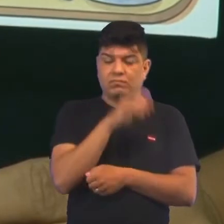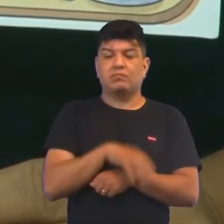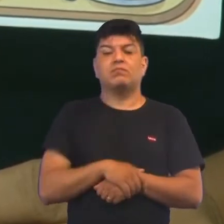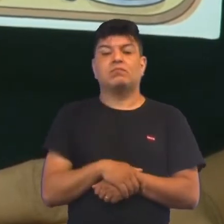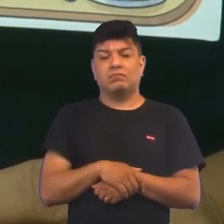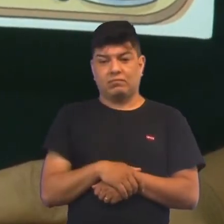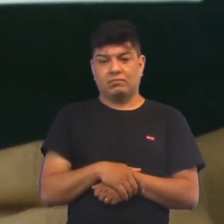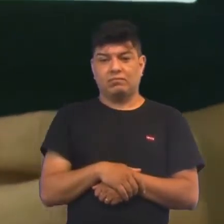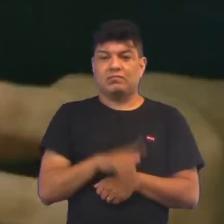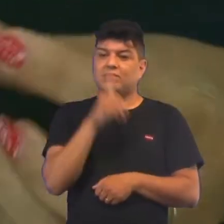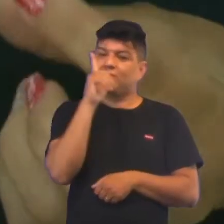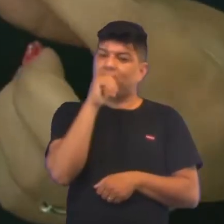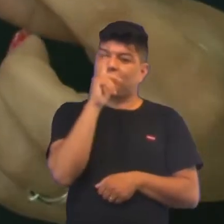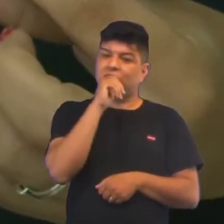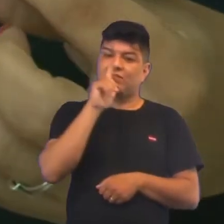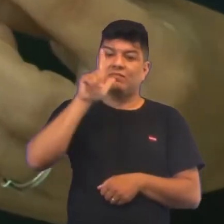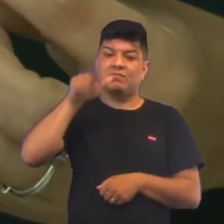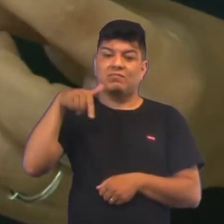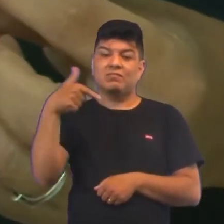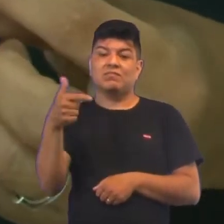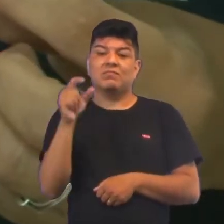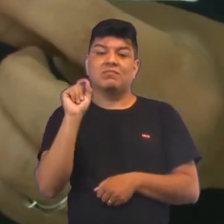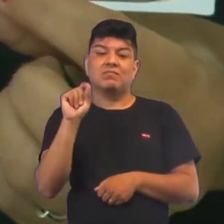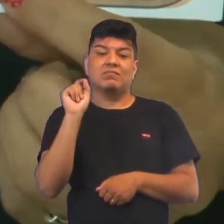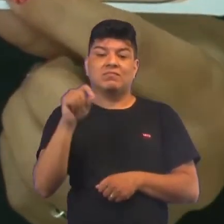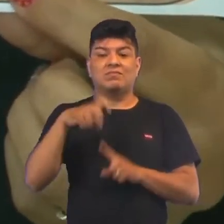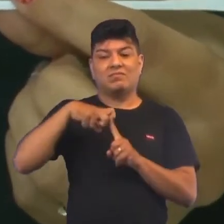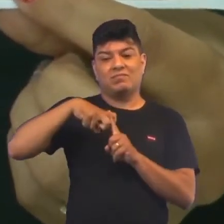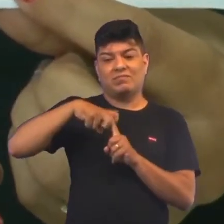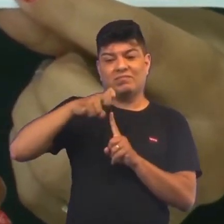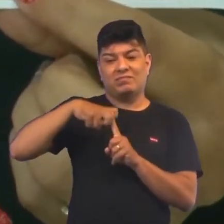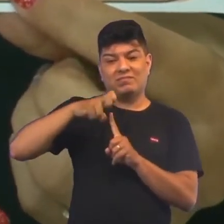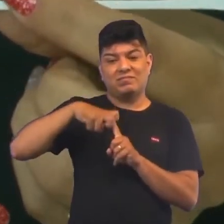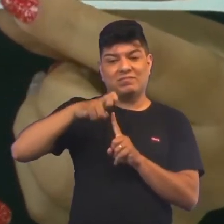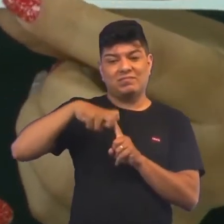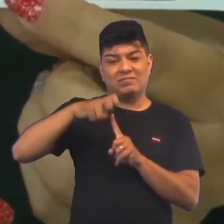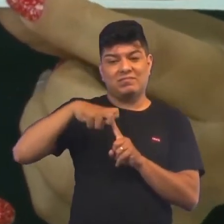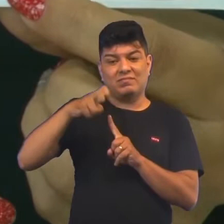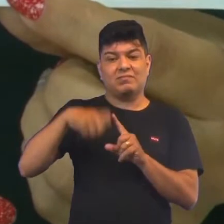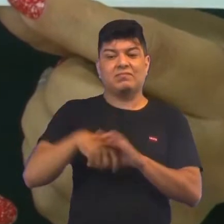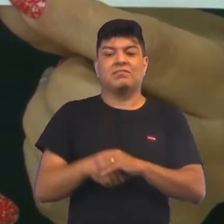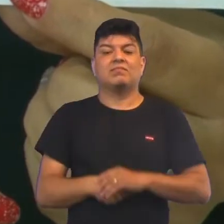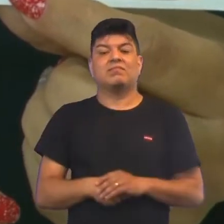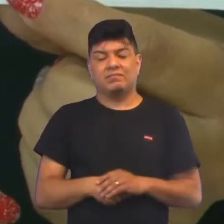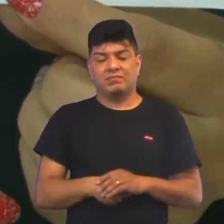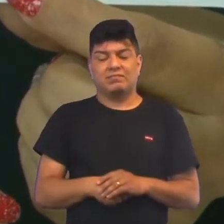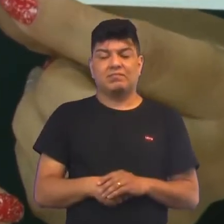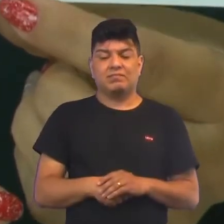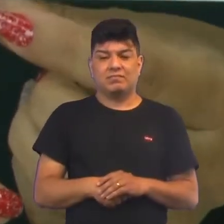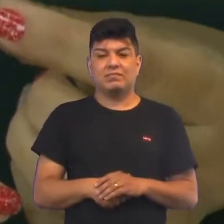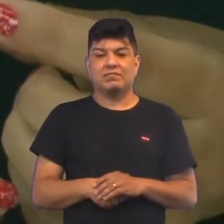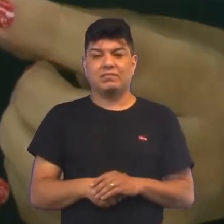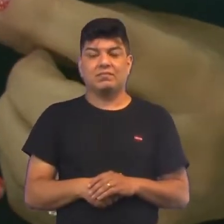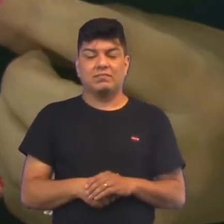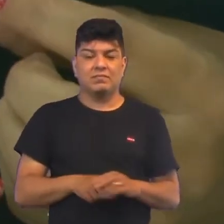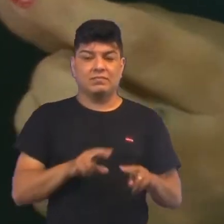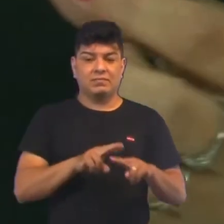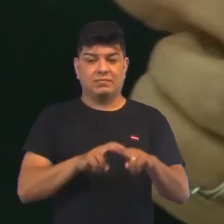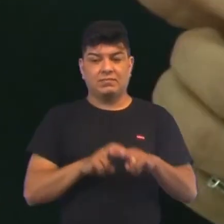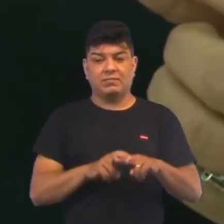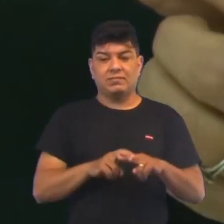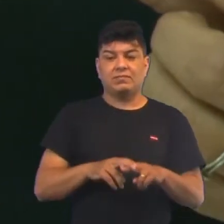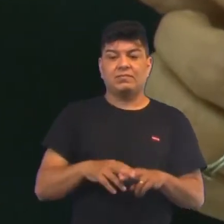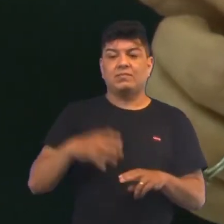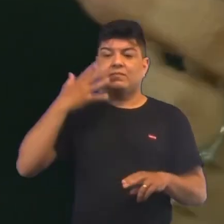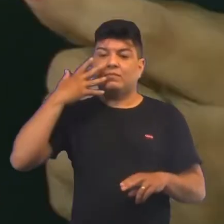Escolheu água. E a outra escolheu o quê? Um refrigerante. Muito bem. Então, uma das